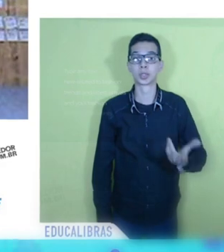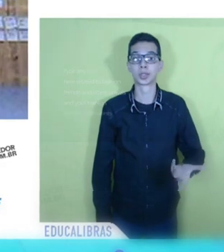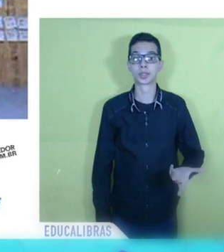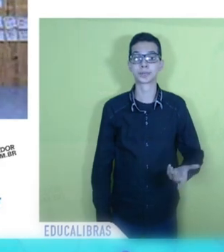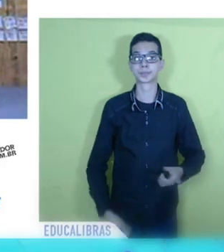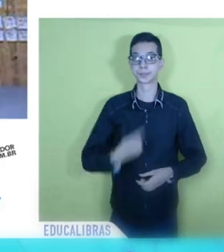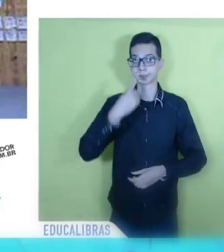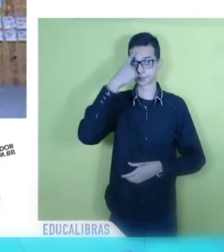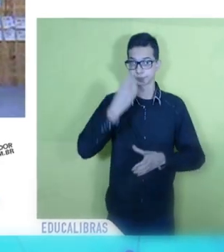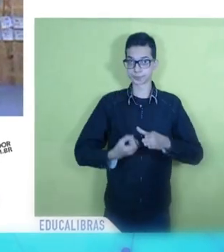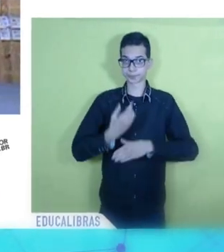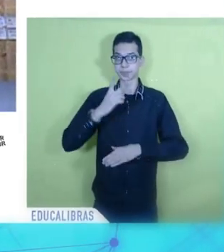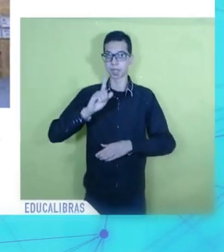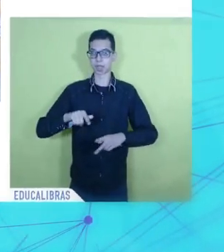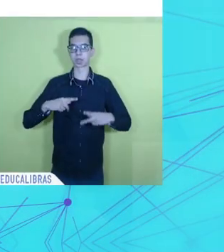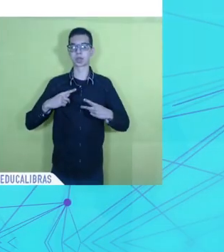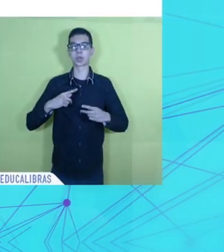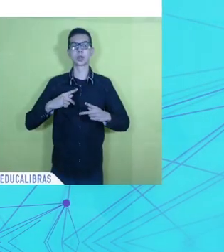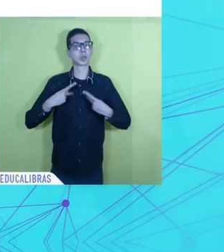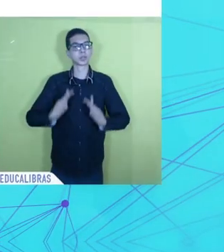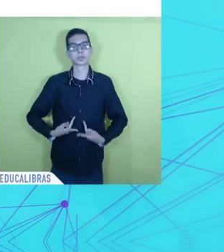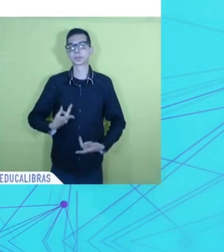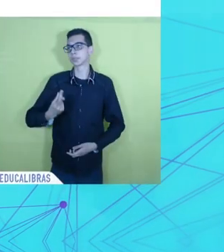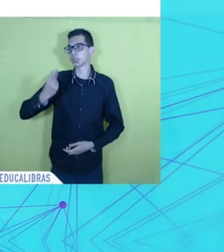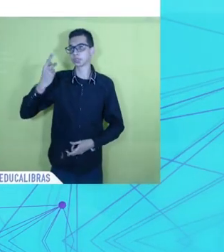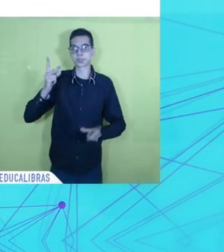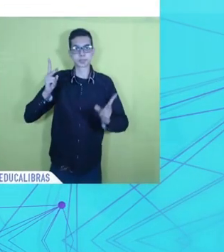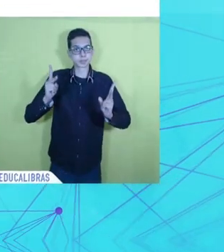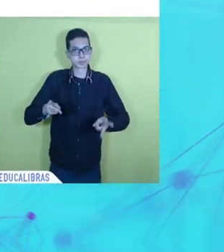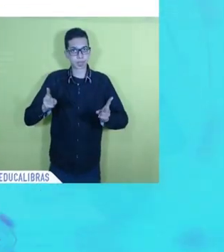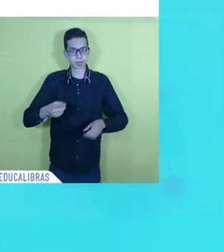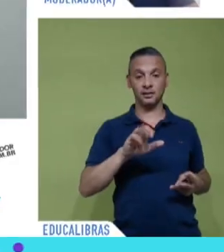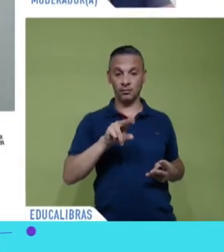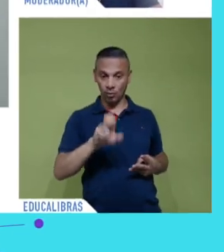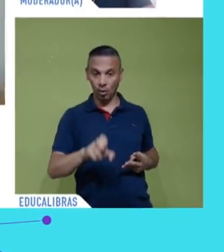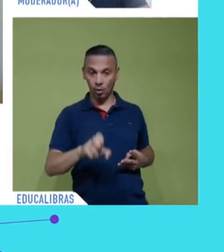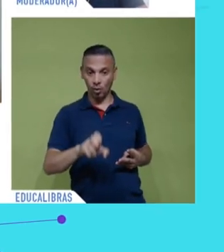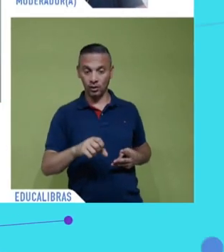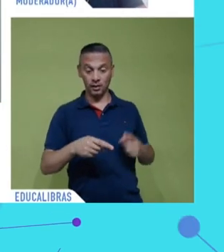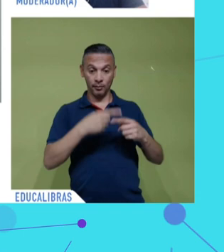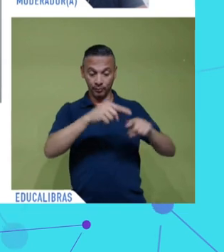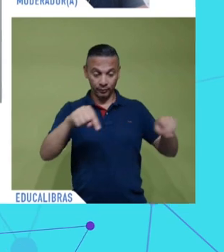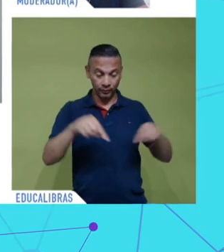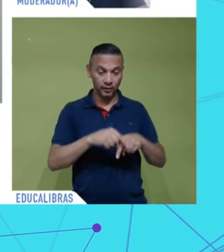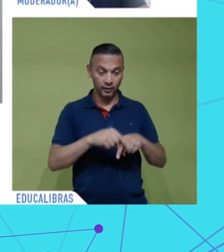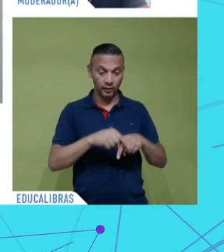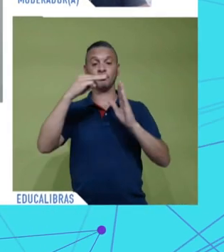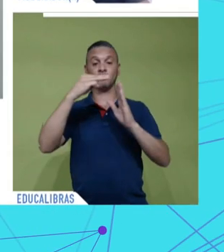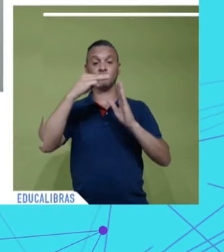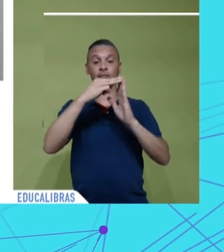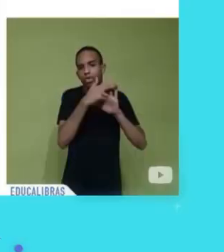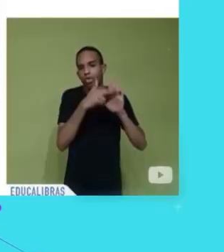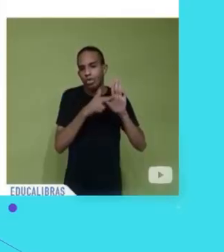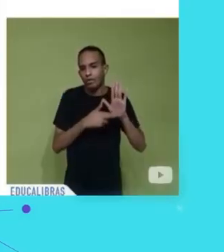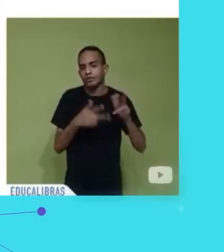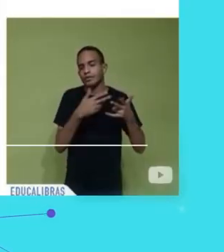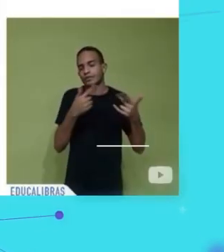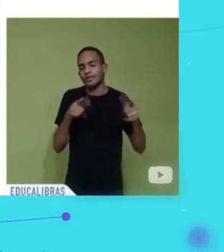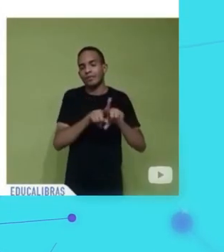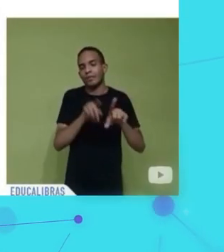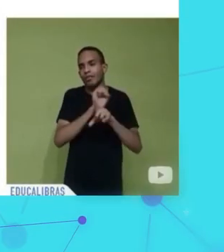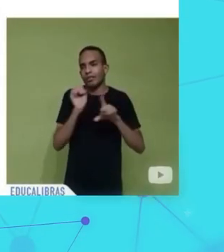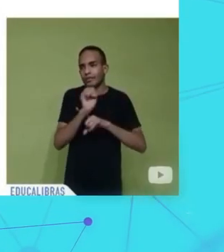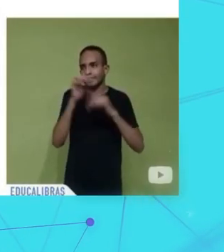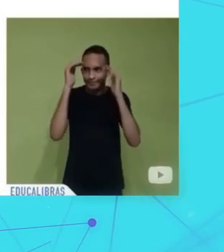minha definição de criatividade é: criatividade é a imaginação aplicada para resolver um problema. Você vai conseguir aplicar os conhecimentos fora do método.